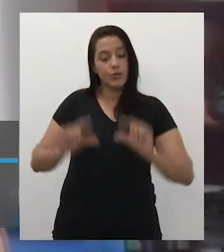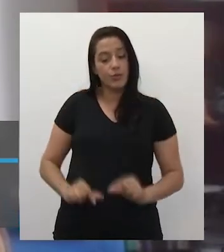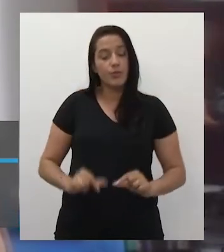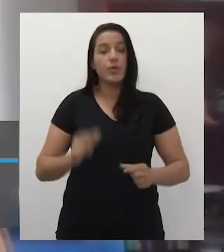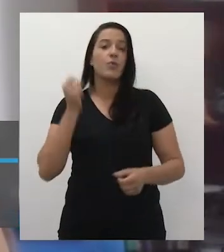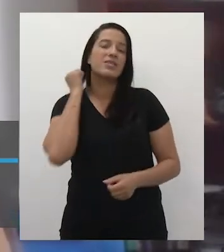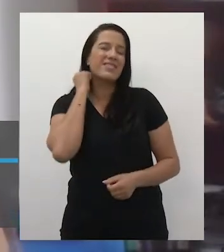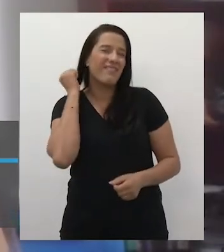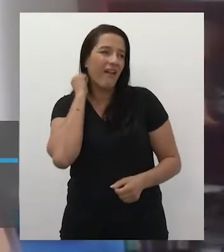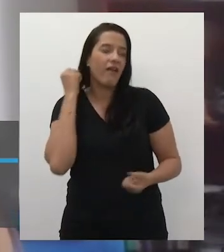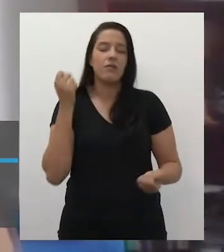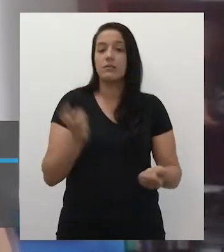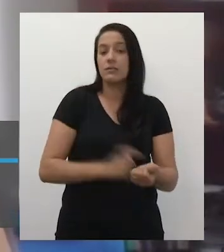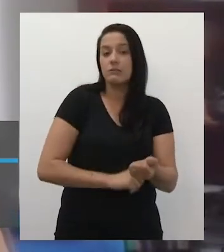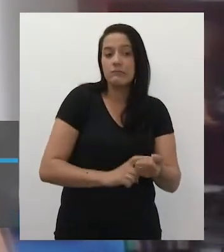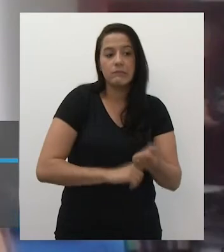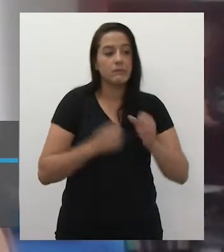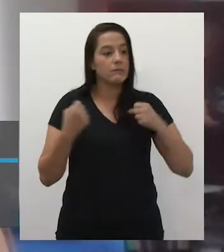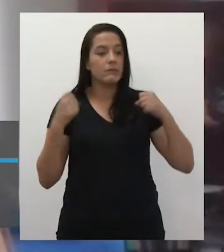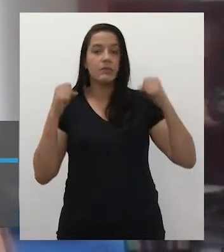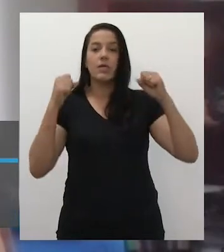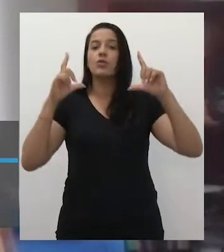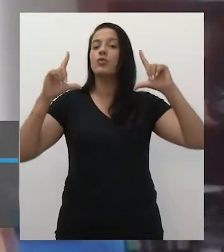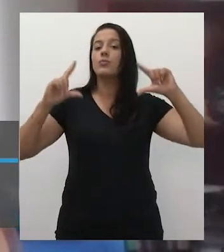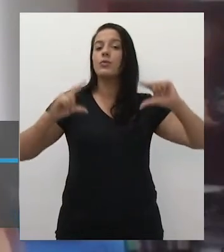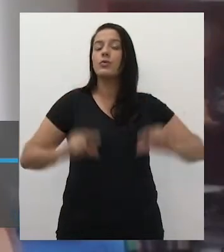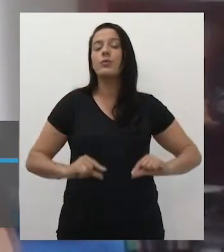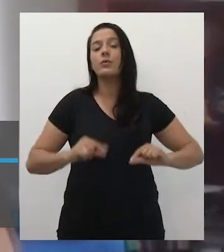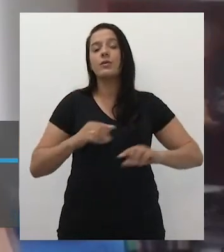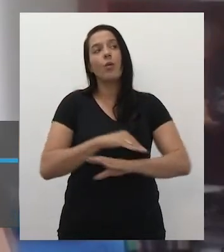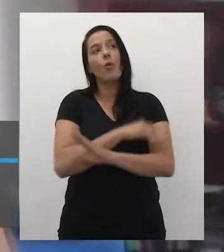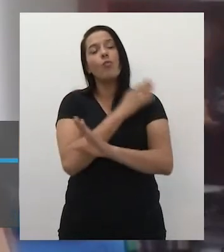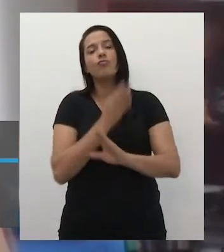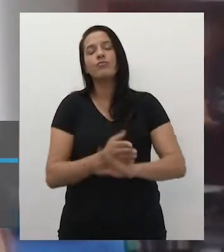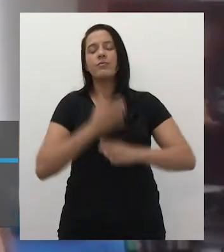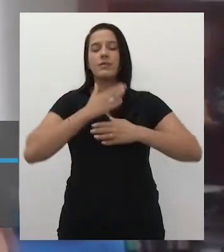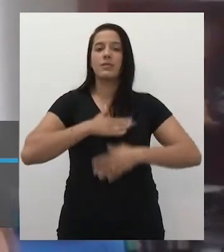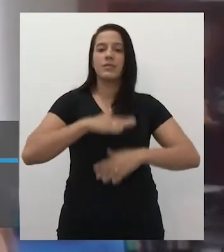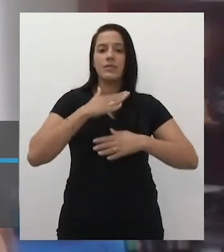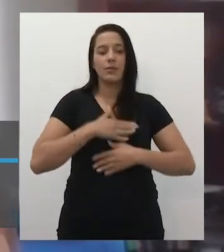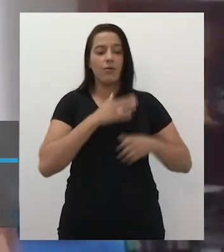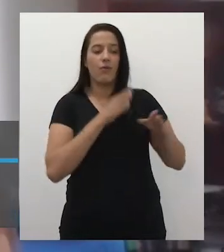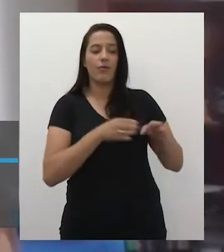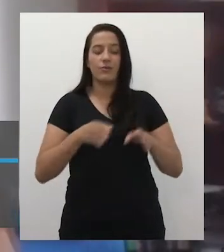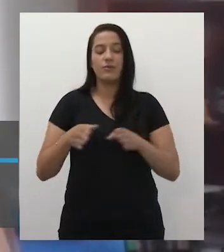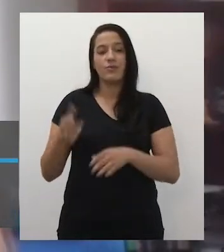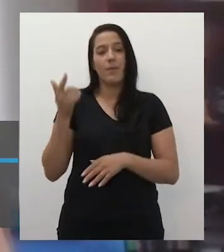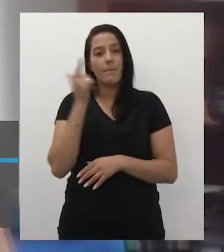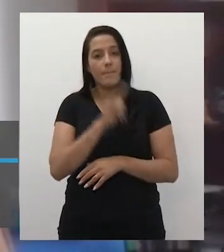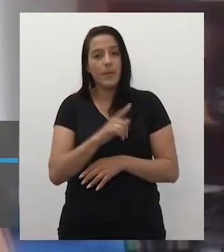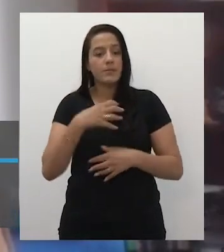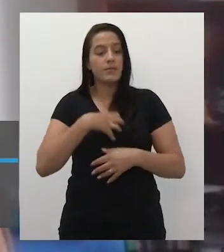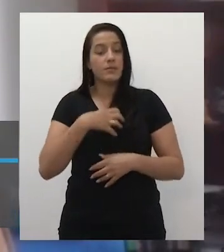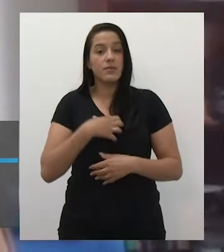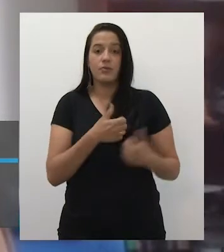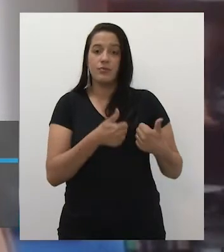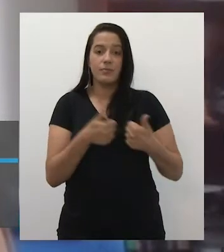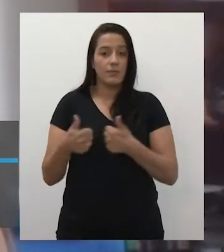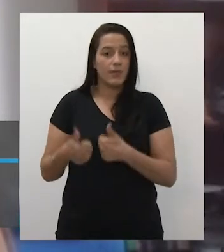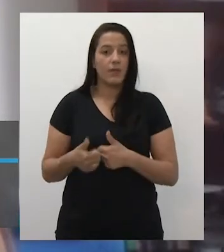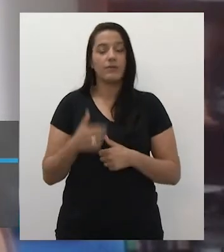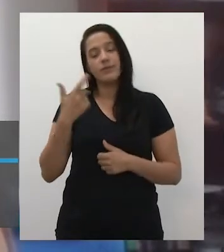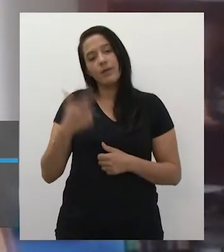coisas, dificuldades para outras coisas, e quando a gente interage com o outro, quando a gente sabe pedir ajuda, ou quando a gente consegue distribuir